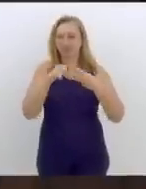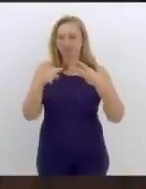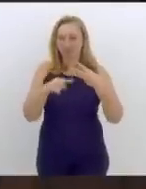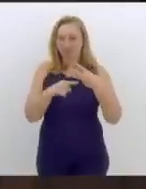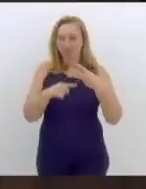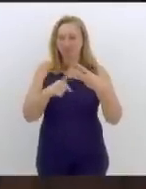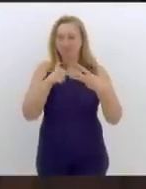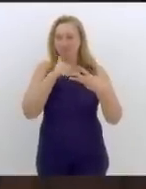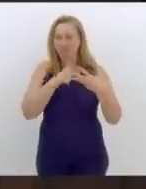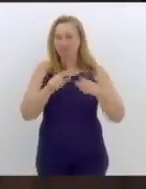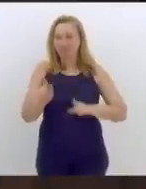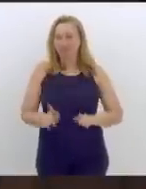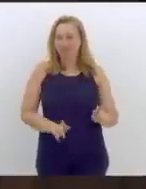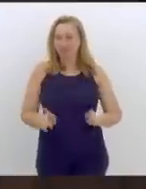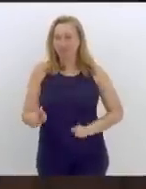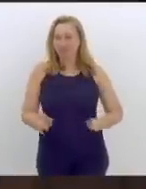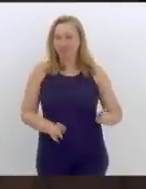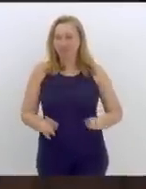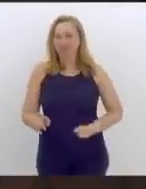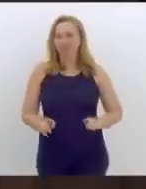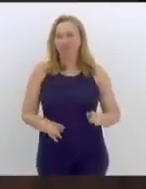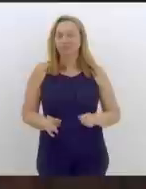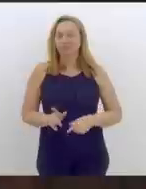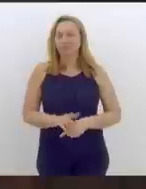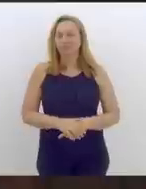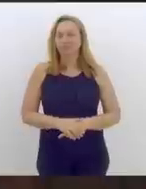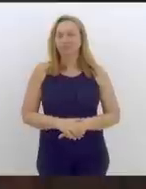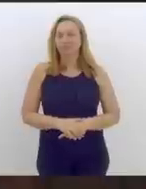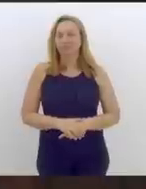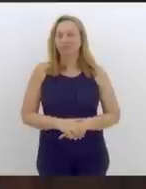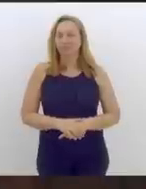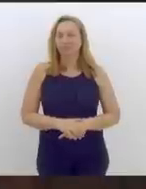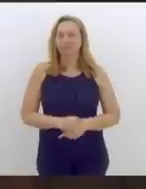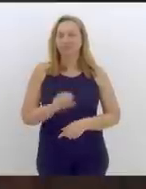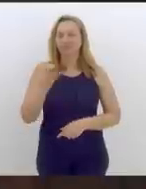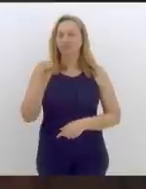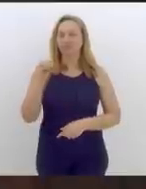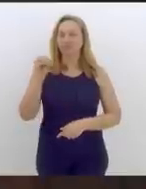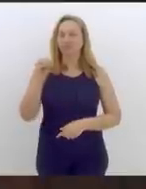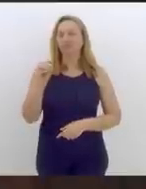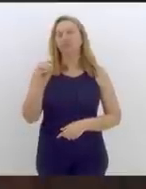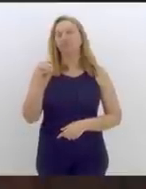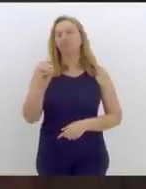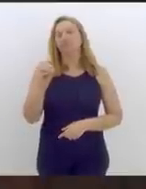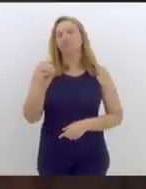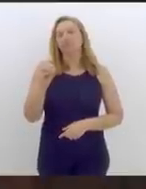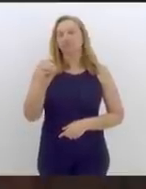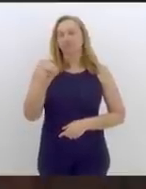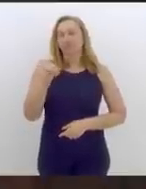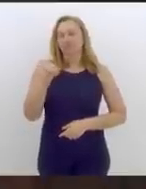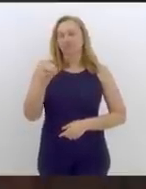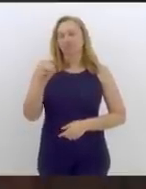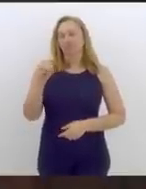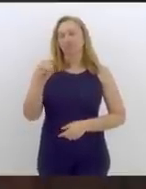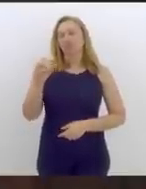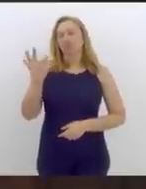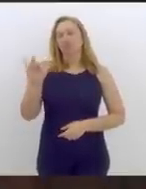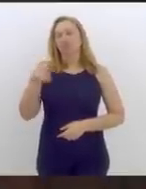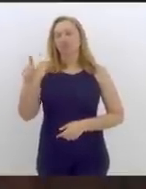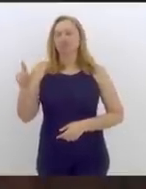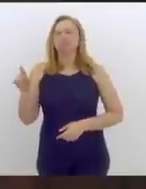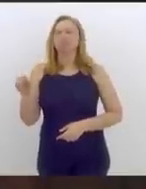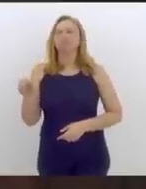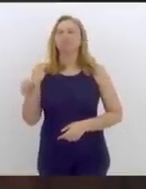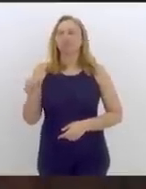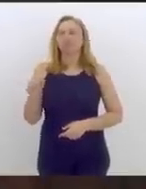primas que são órfão do meu tio né como já falei aqui vocês fazem um trabalho sensacional e ela tá no grupo de vocês parabéns